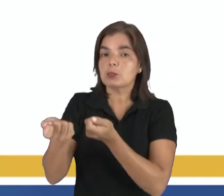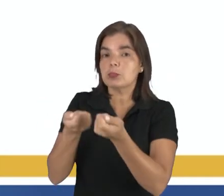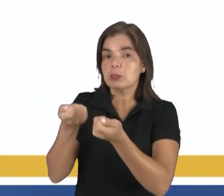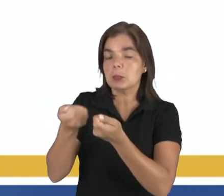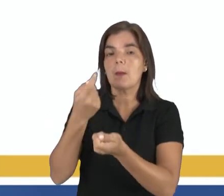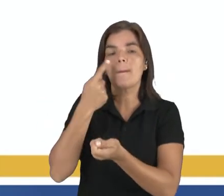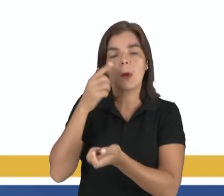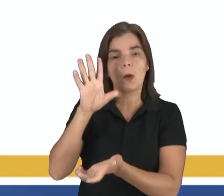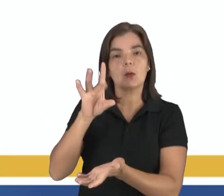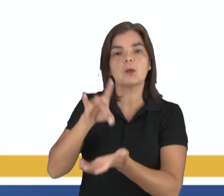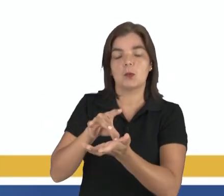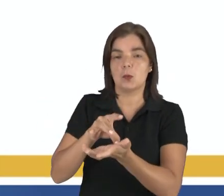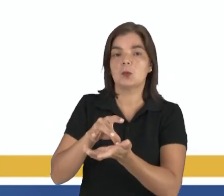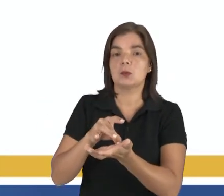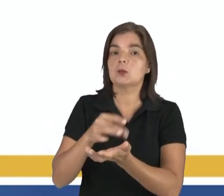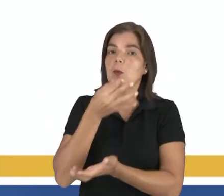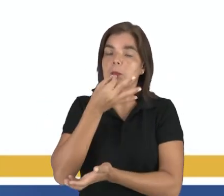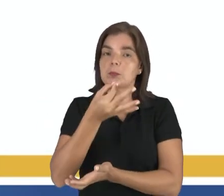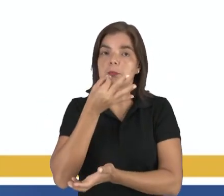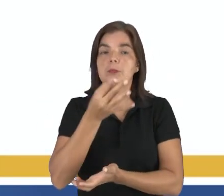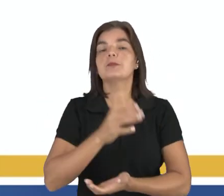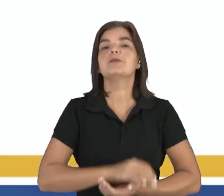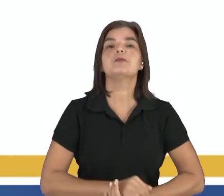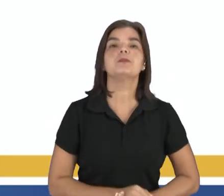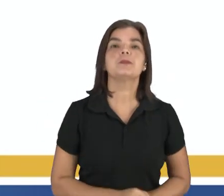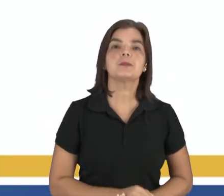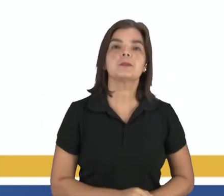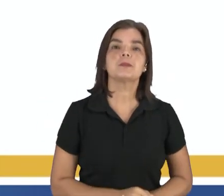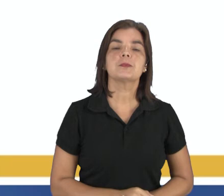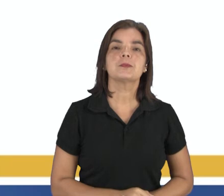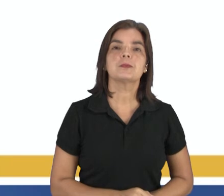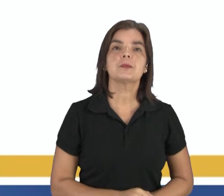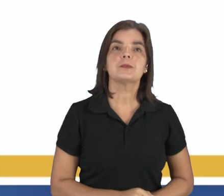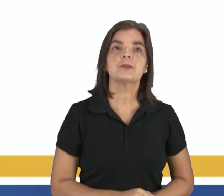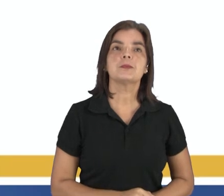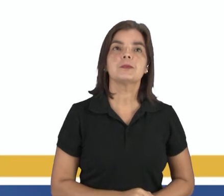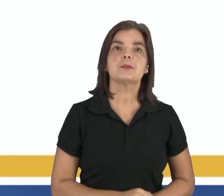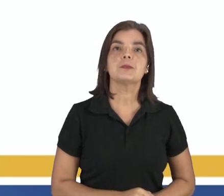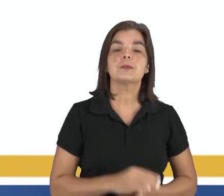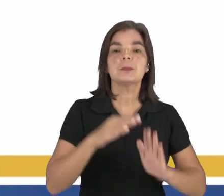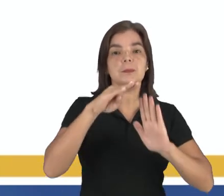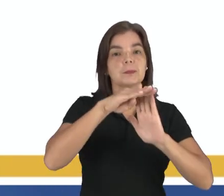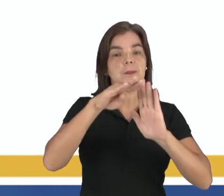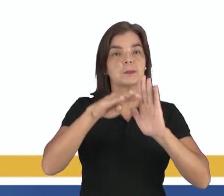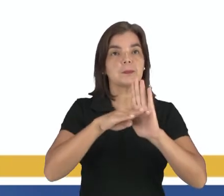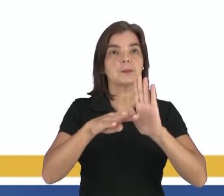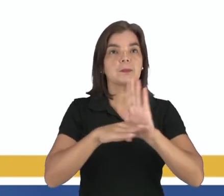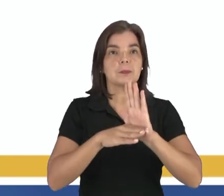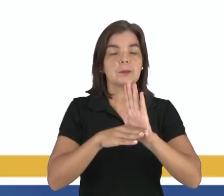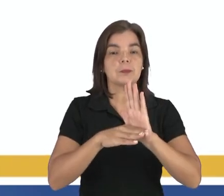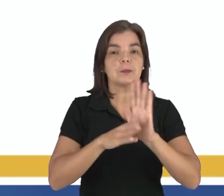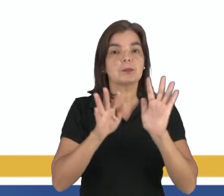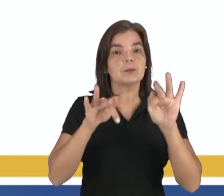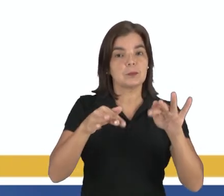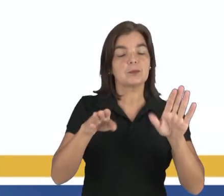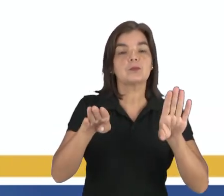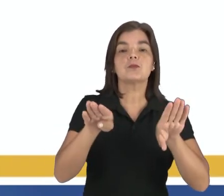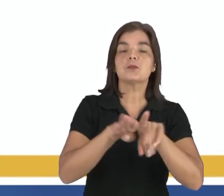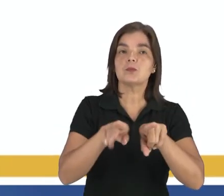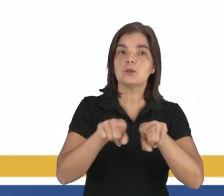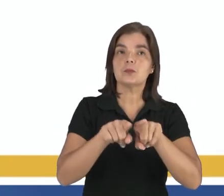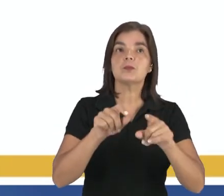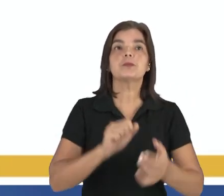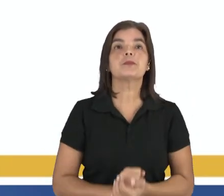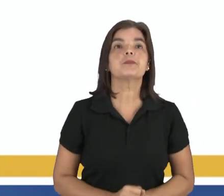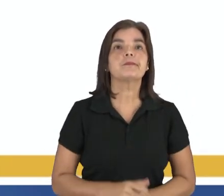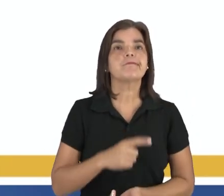controle, para validar ou não uma hipótese. Para finalizar as etapas do